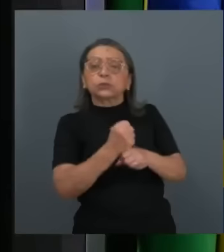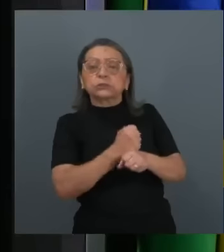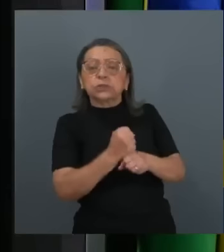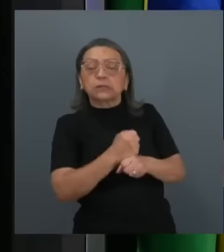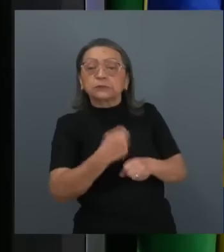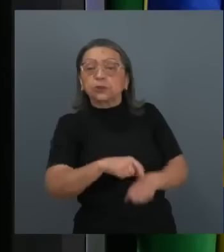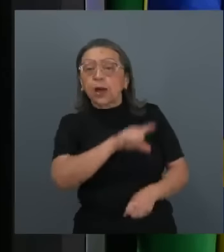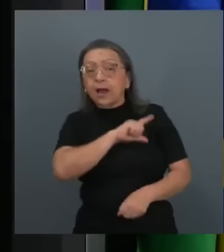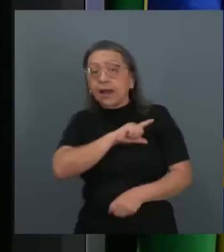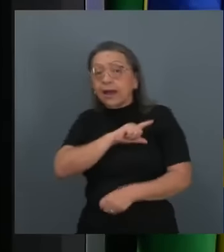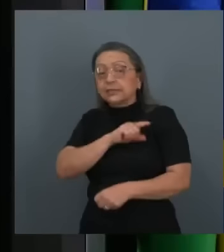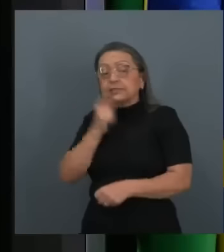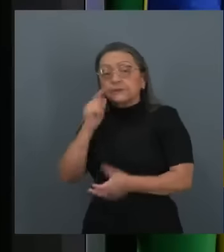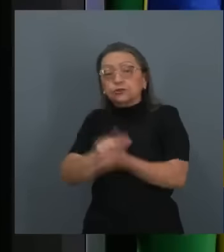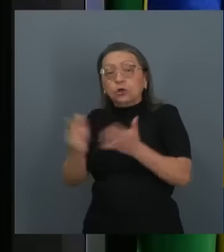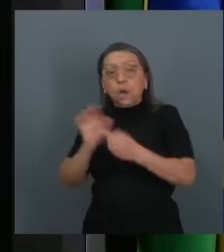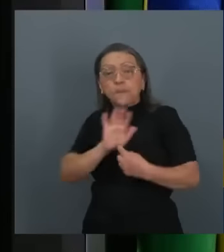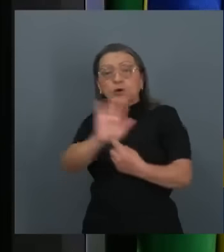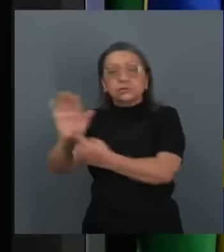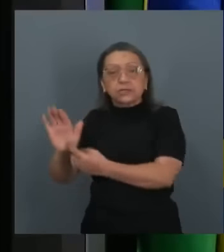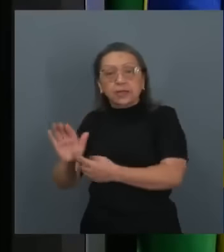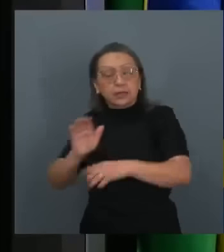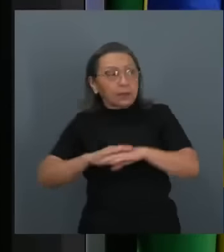do Metrópolis para agir.